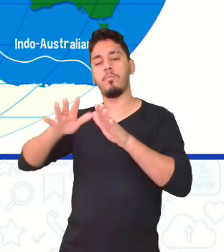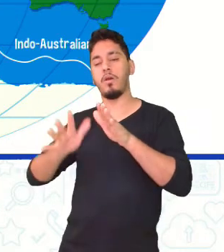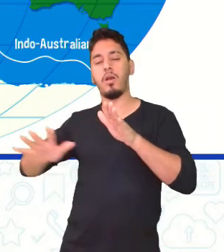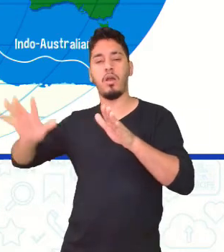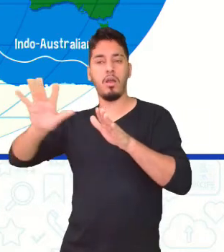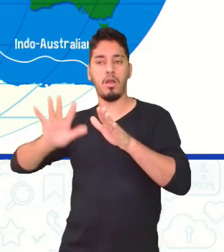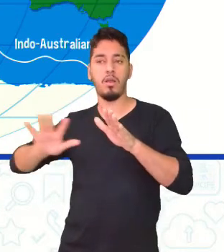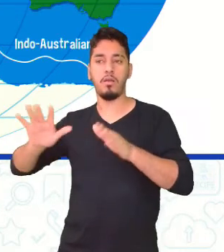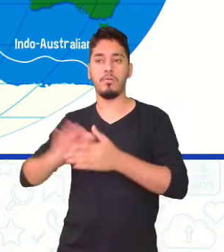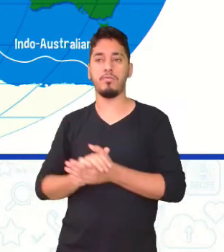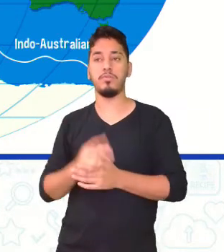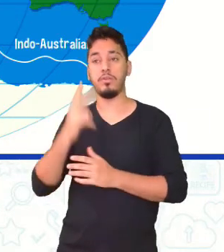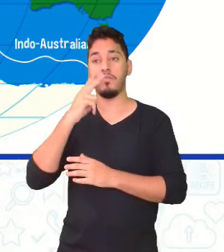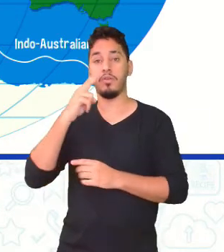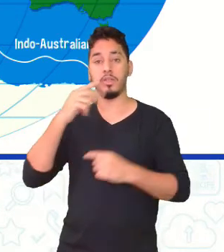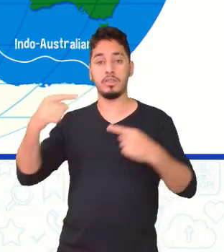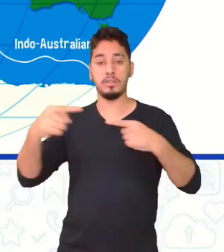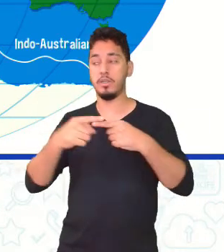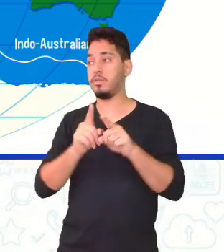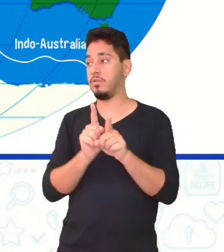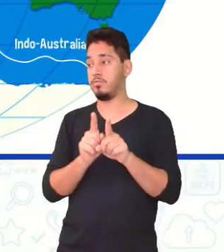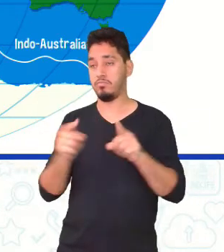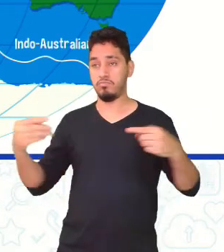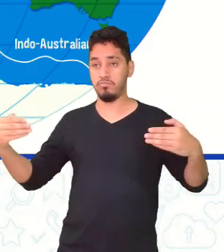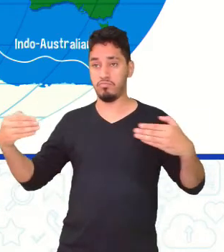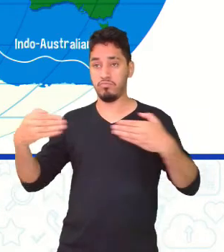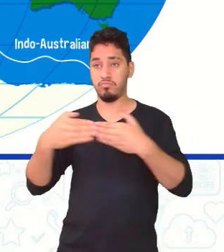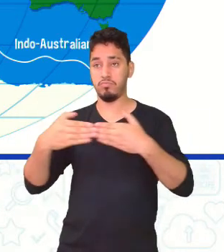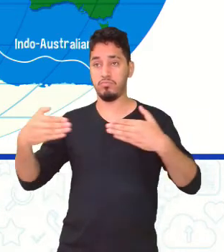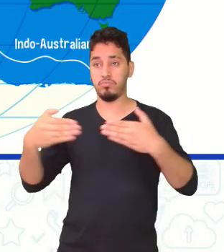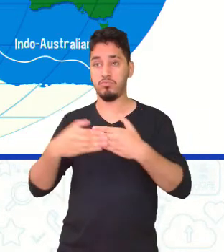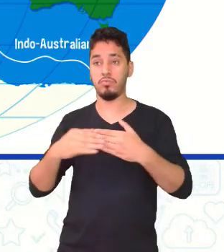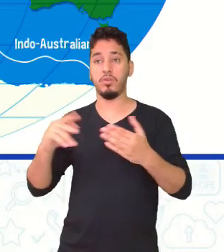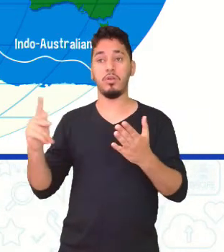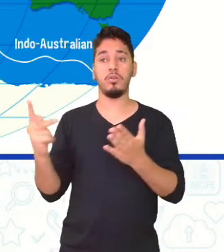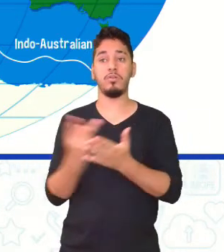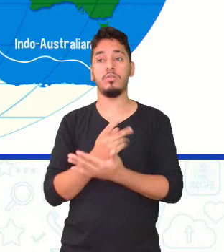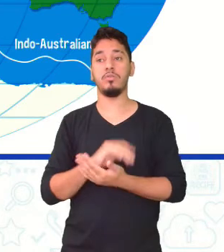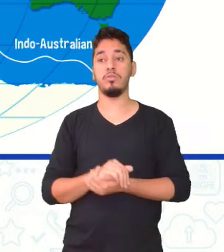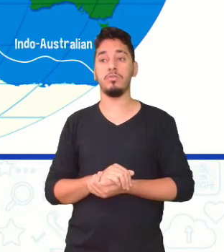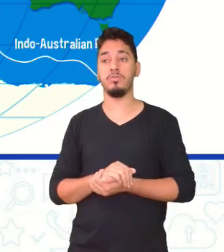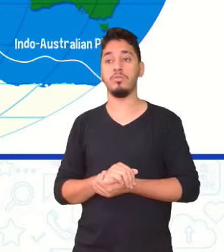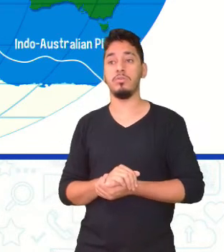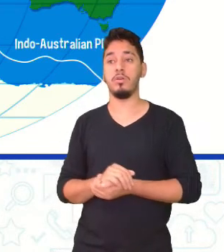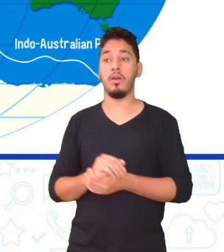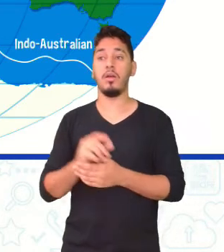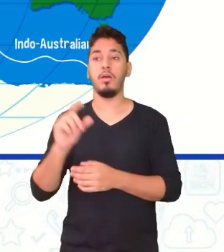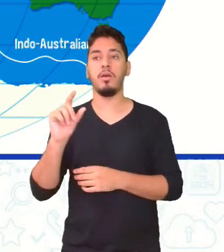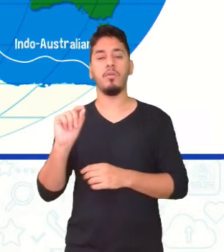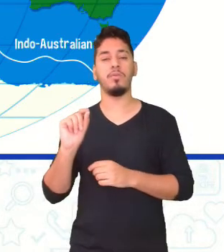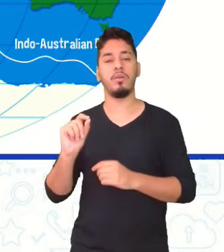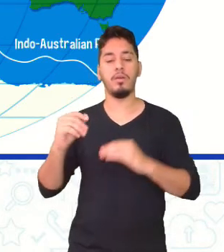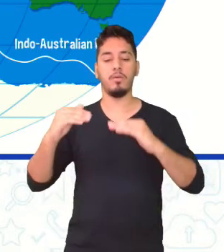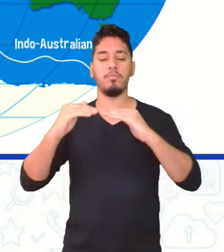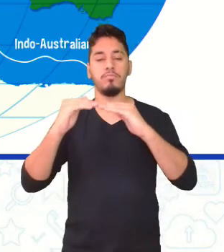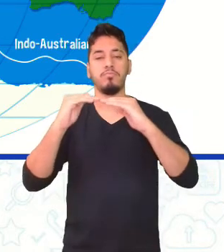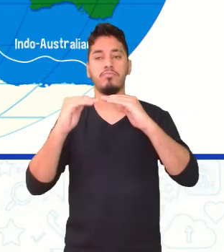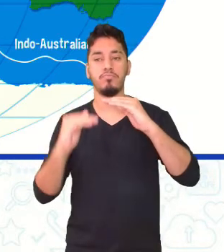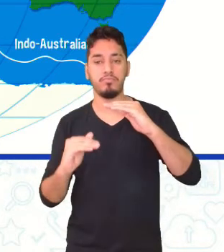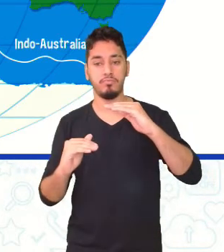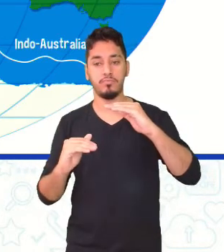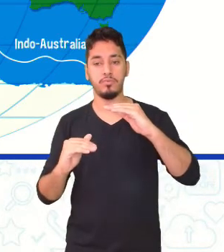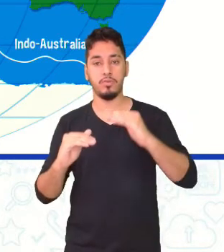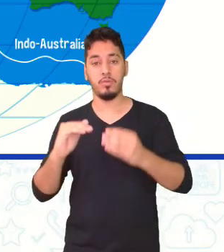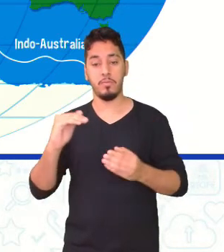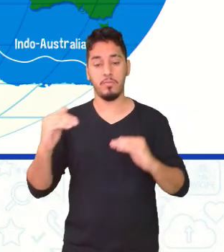que as setas estão de encontro, né? Tá uma de encontro com a outra. Aí o que acontece? A menos densa dá aquele mergulho por debaixo da